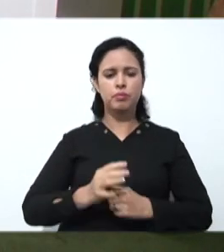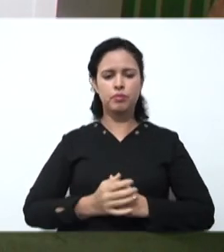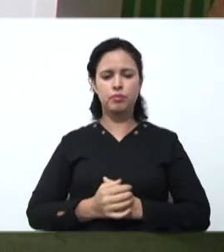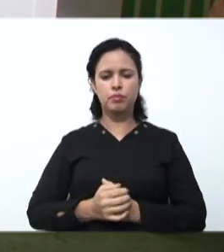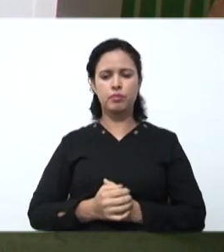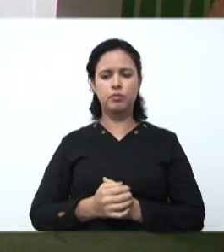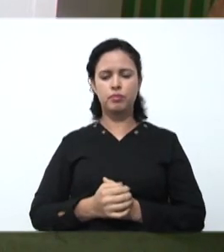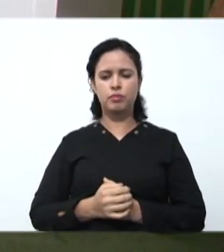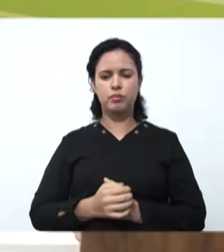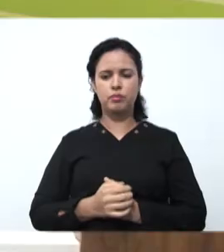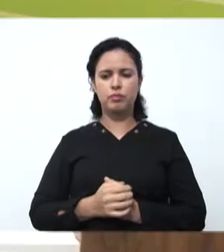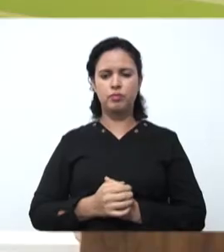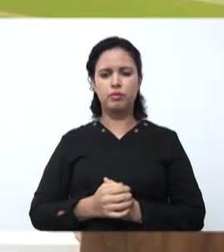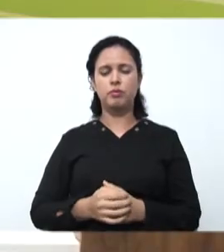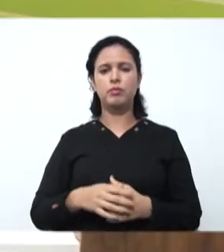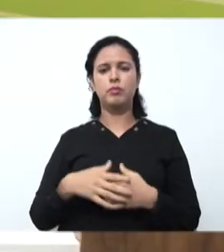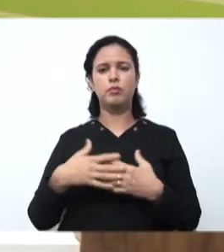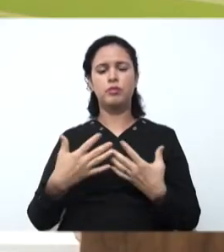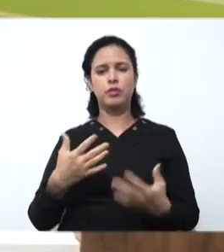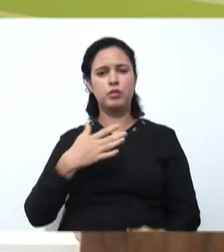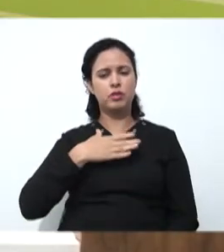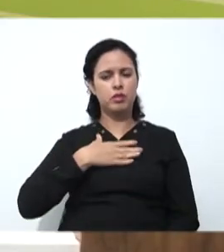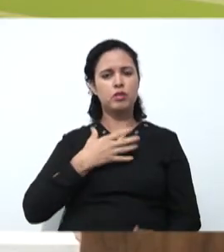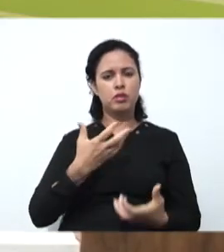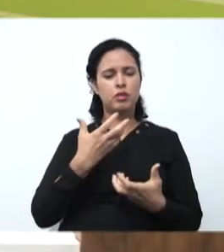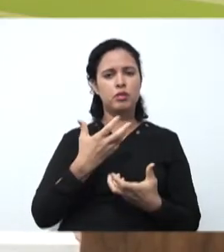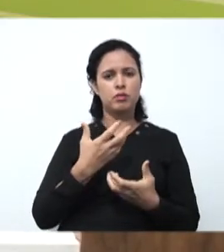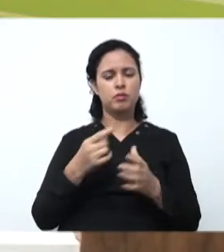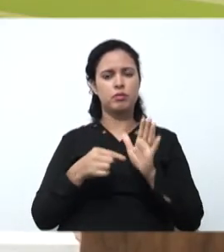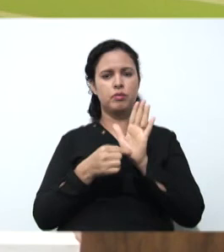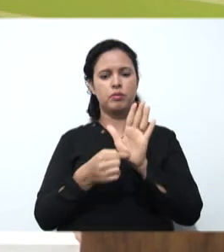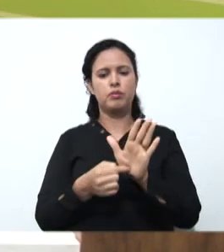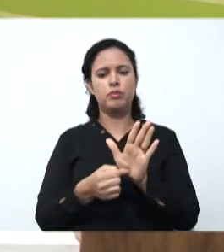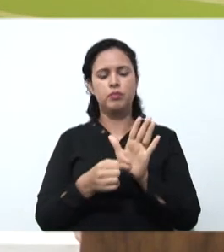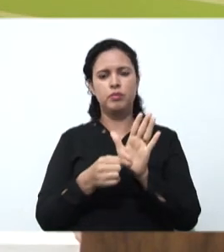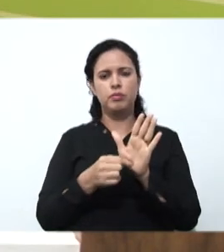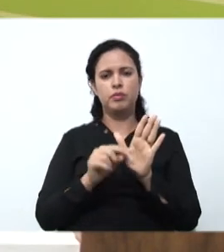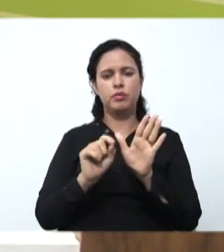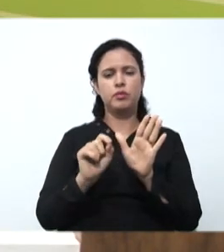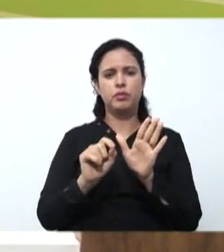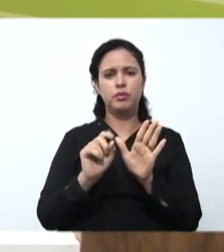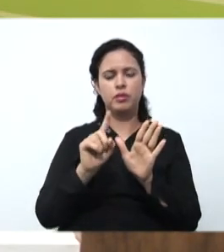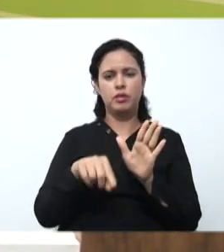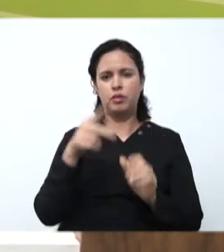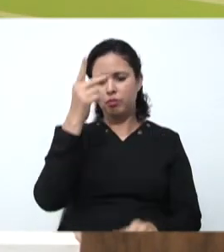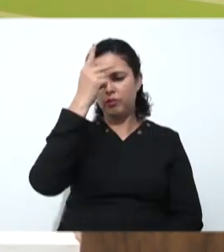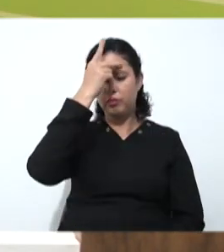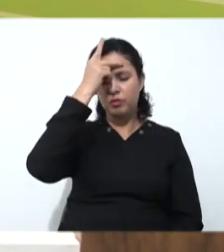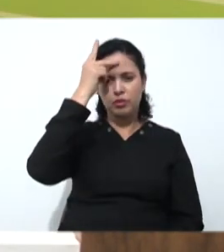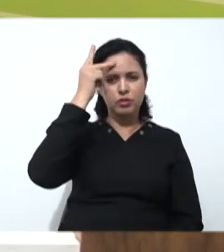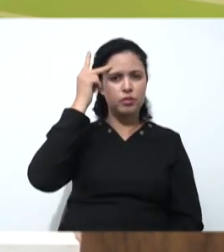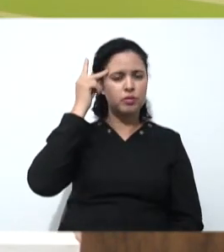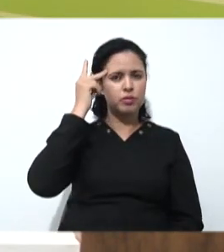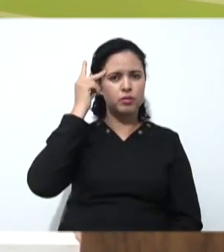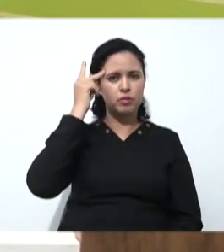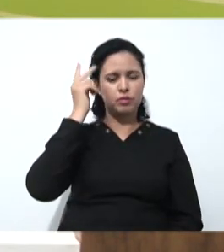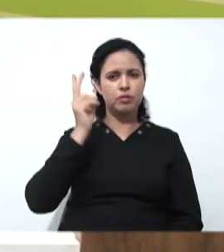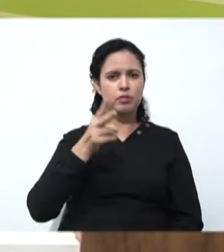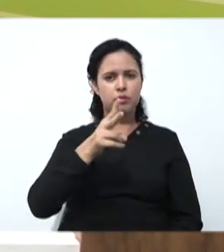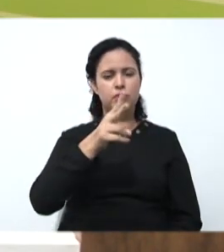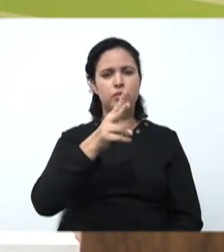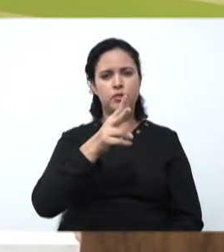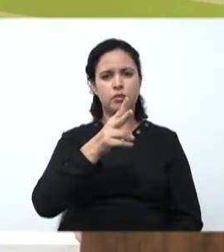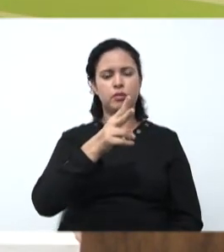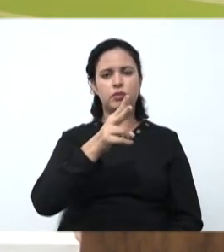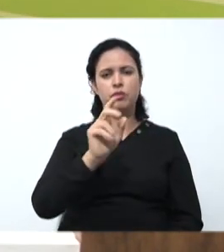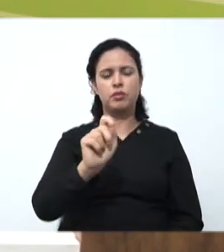Eu gostaria de ilustrar essa história, né, com uma figura muito presente, né, uma pessoa muito presente hoje no